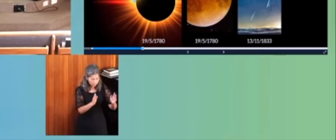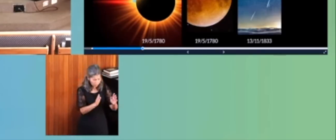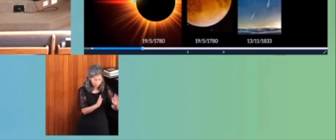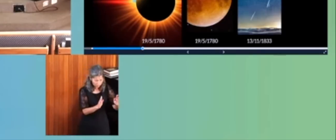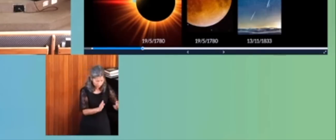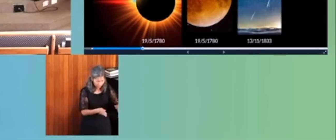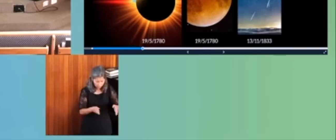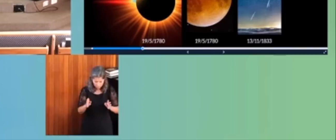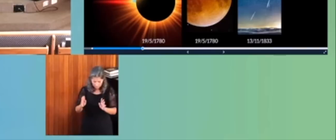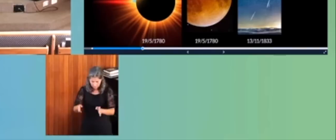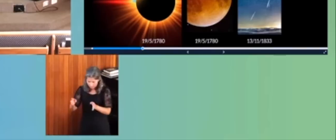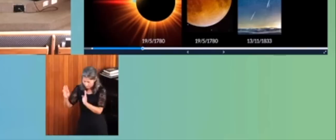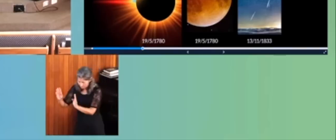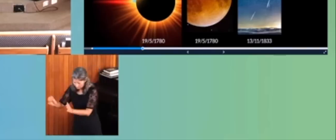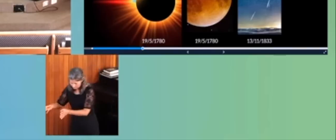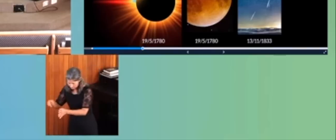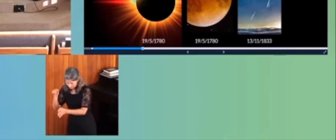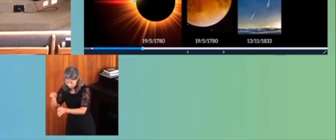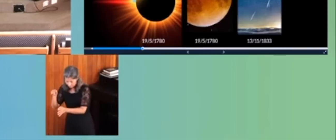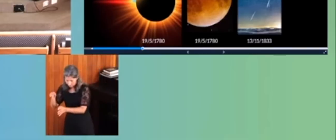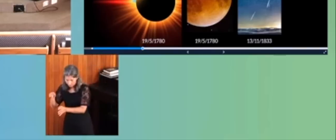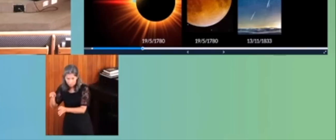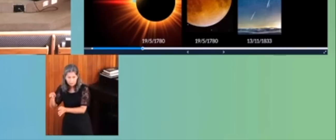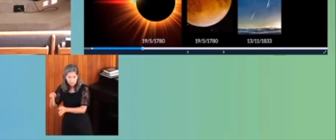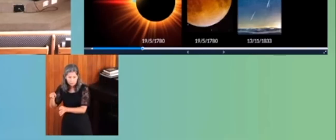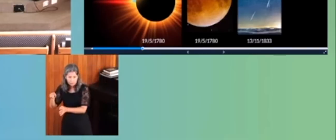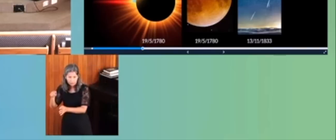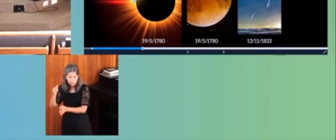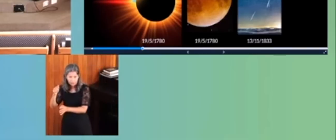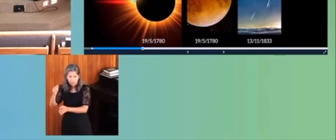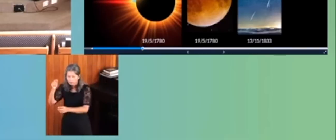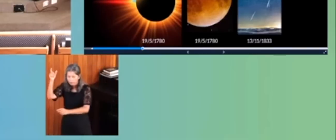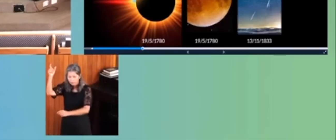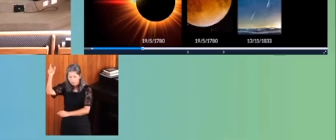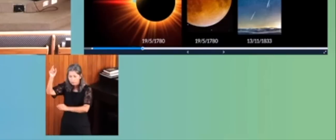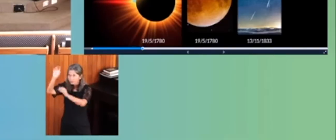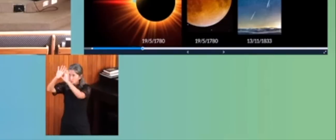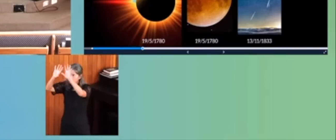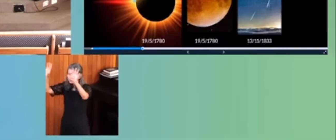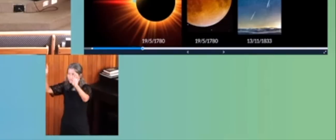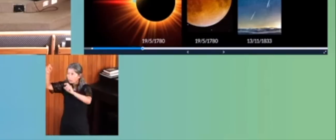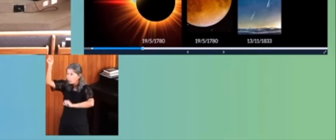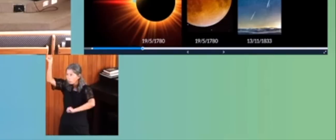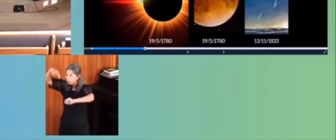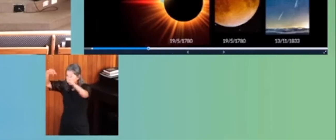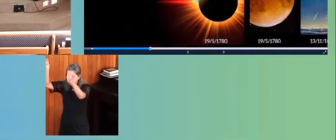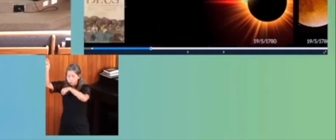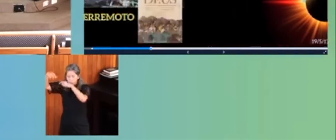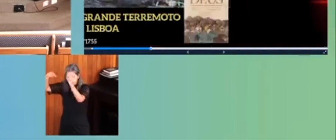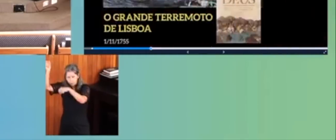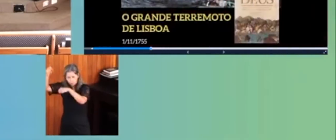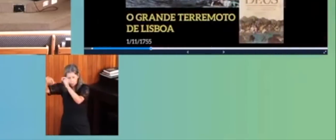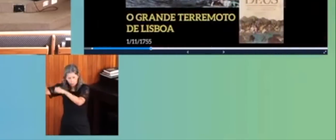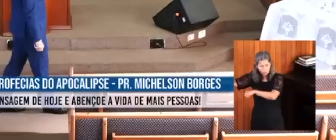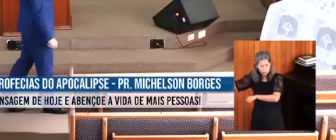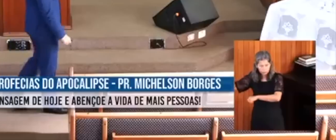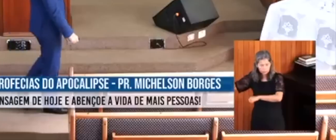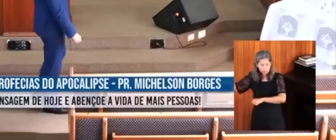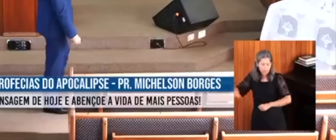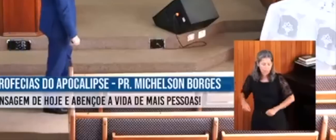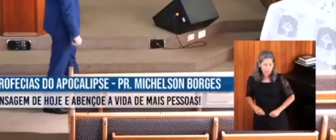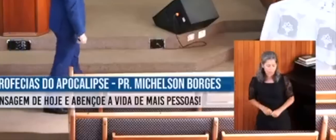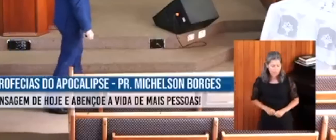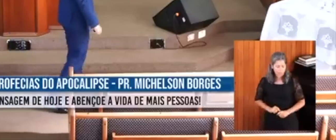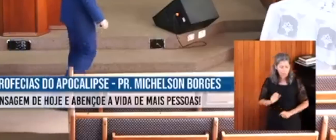noite, aqui, ao ar livre, segundo relatos. Então, isso muito próximo na história. Além disso, no dia 1º de 11